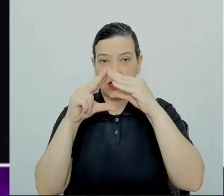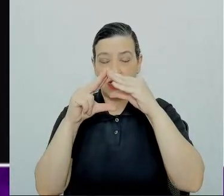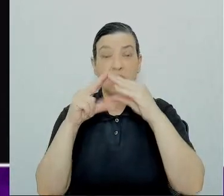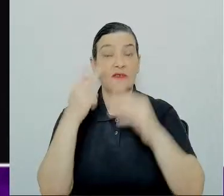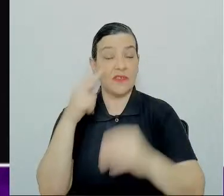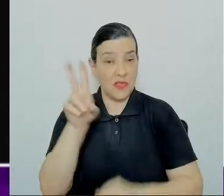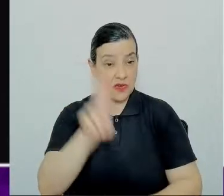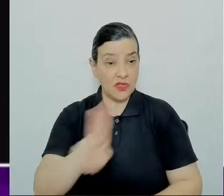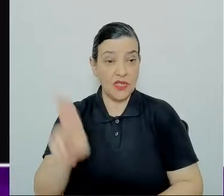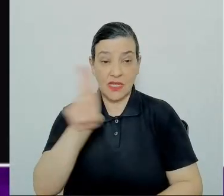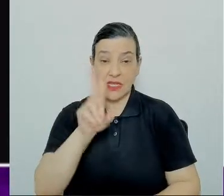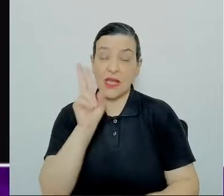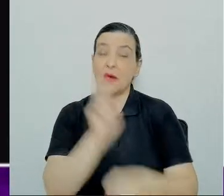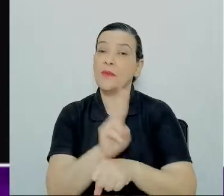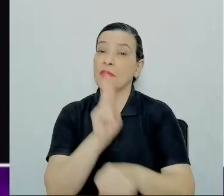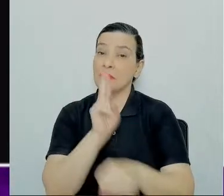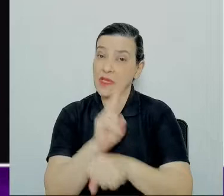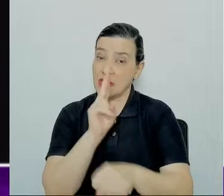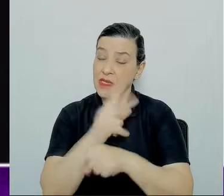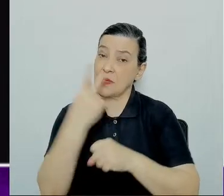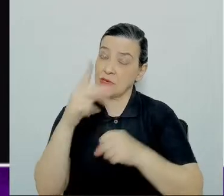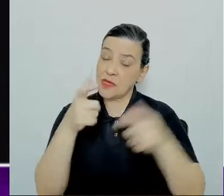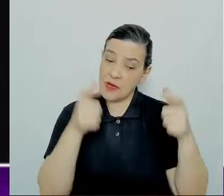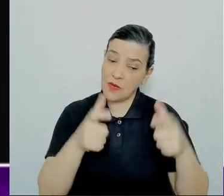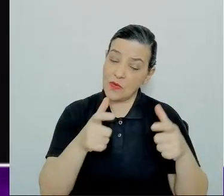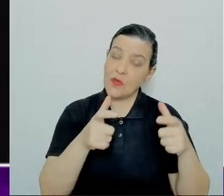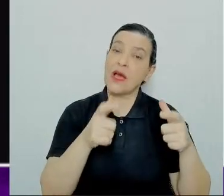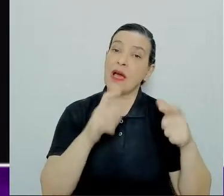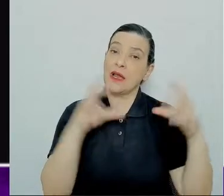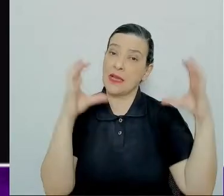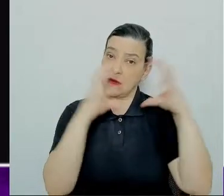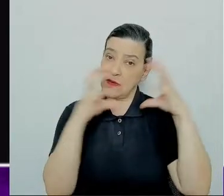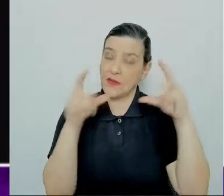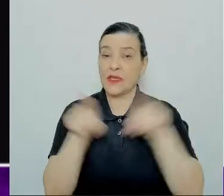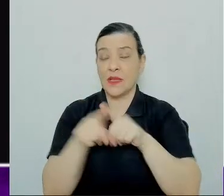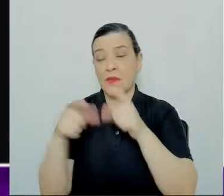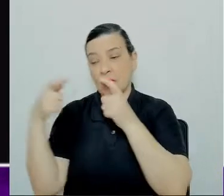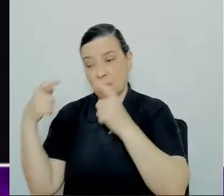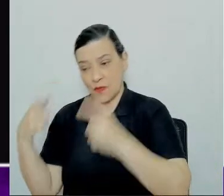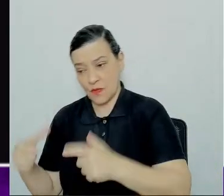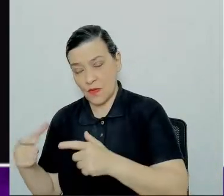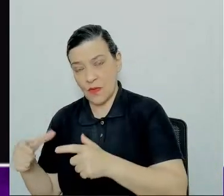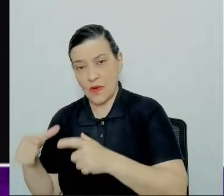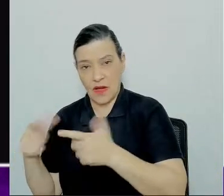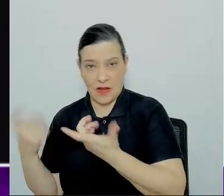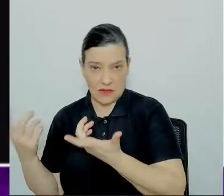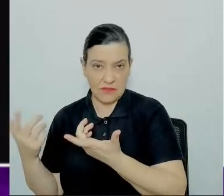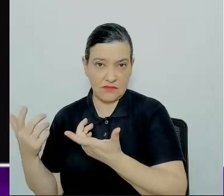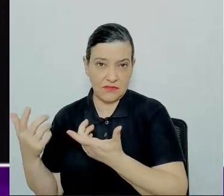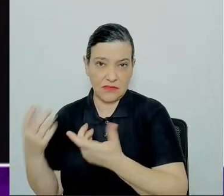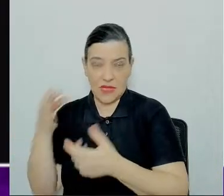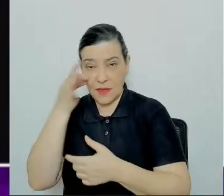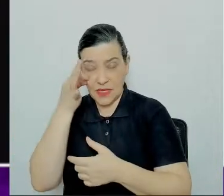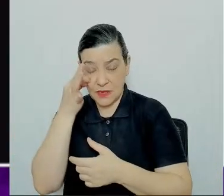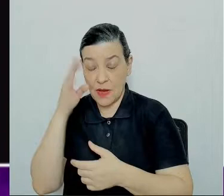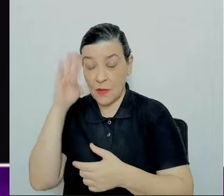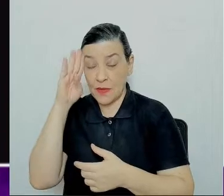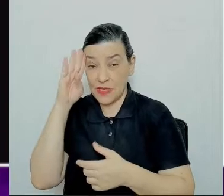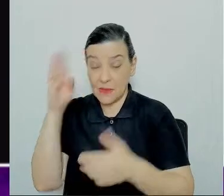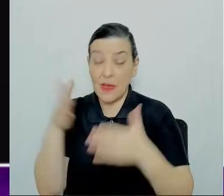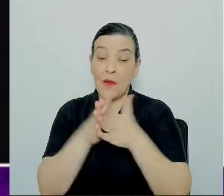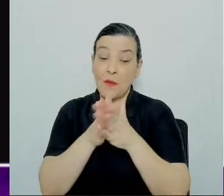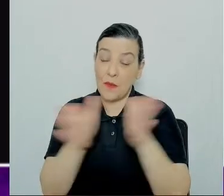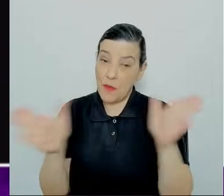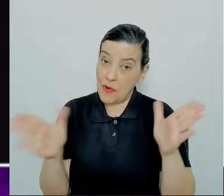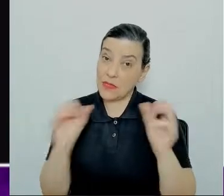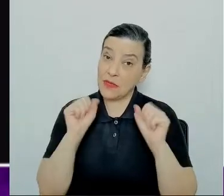a proteção dele para o seu ambiente na nuvem e também para o seu ambiente on-premise, fazendo ele como uma porta principal. Você pode